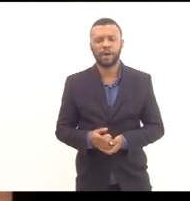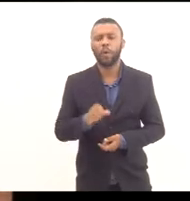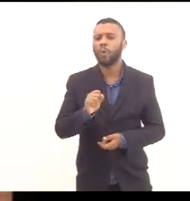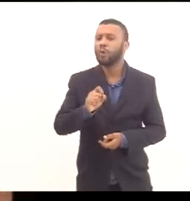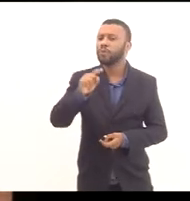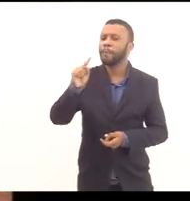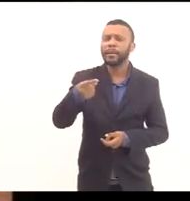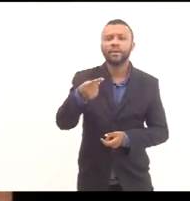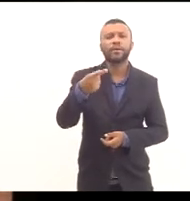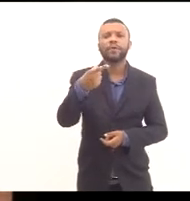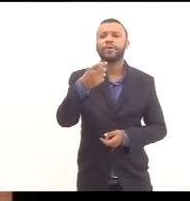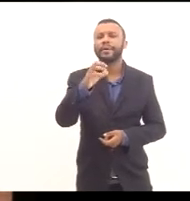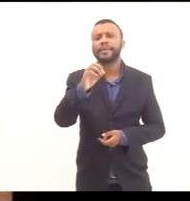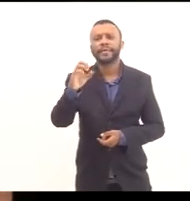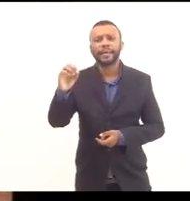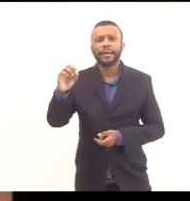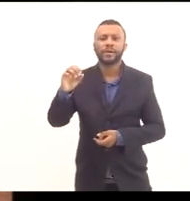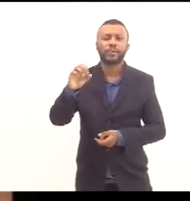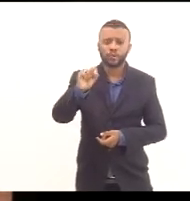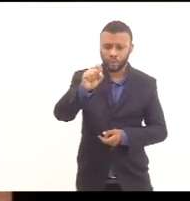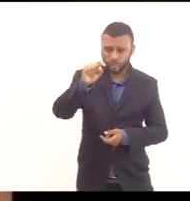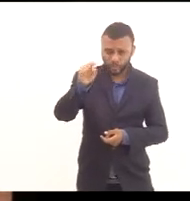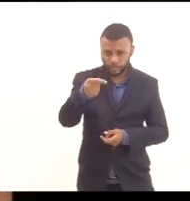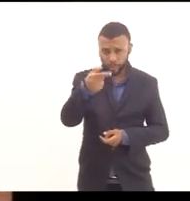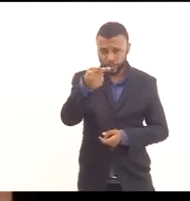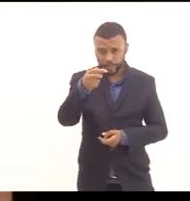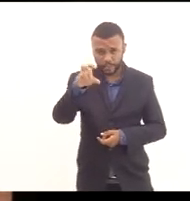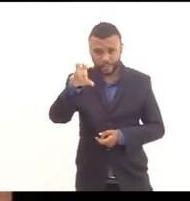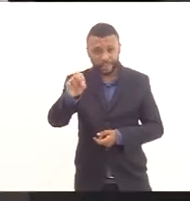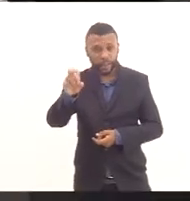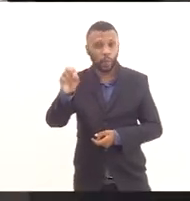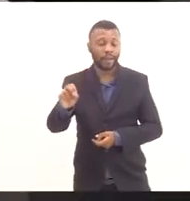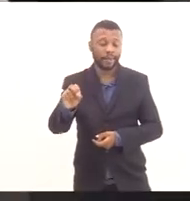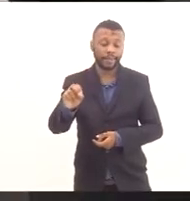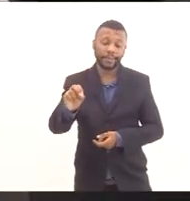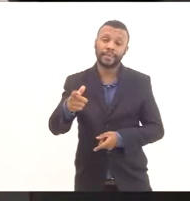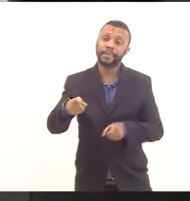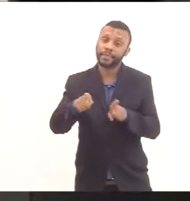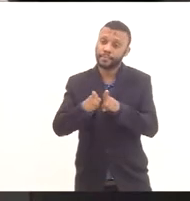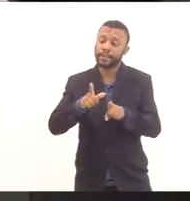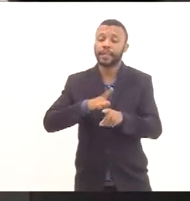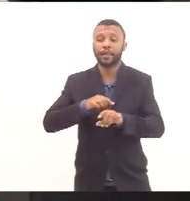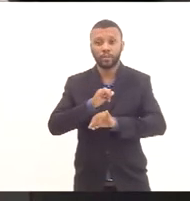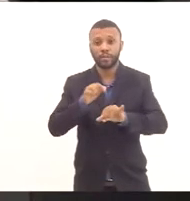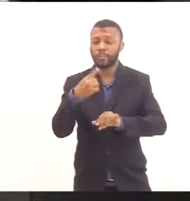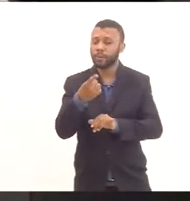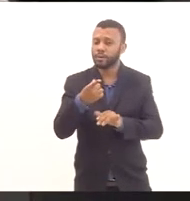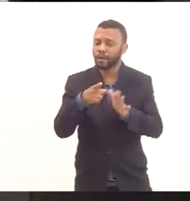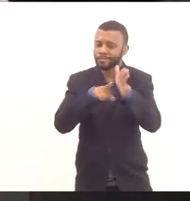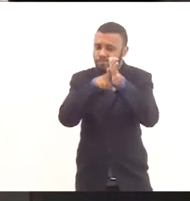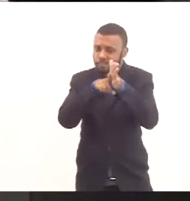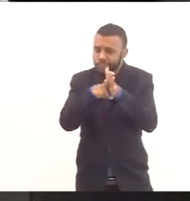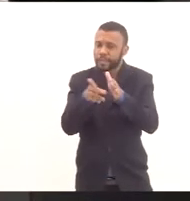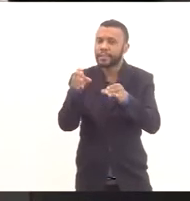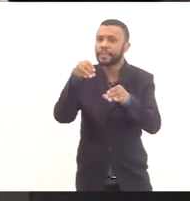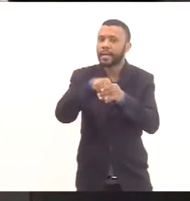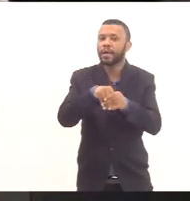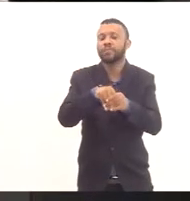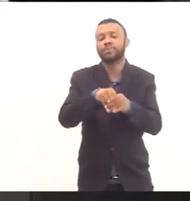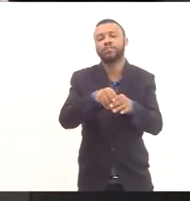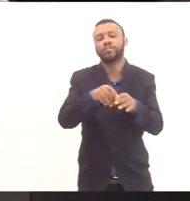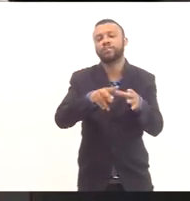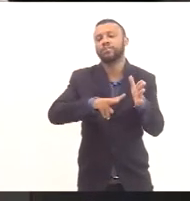2008 8.750 cestos a notícias também depois que nós fizemos a diligência do sindicato